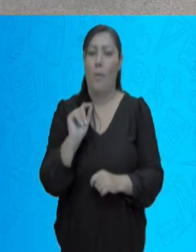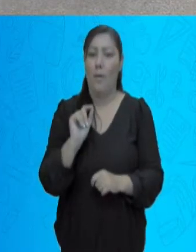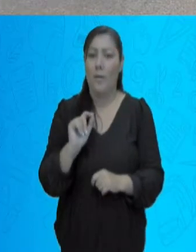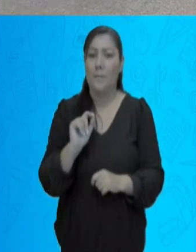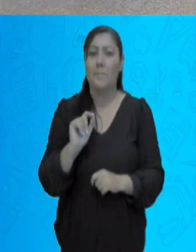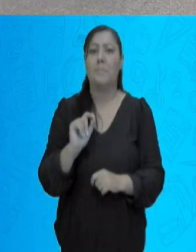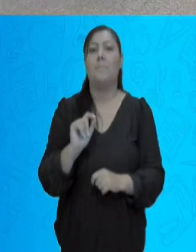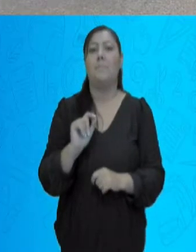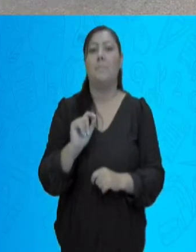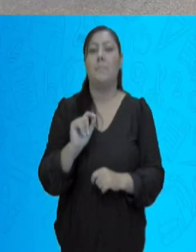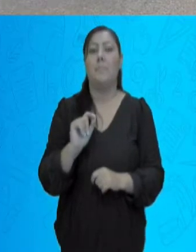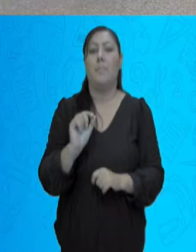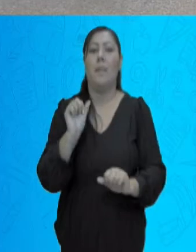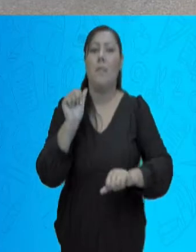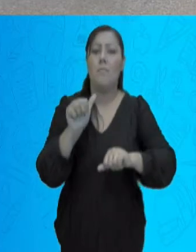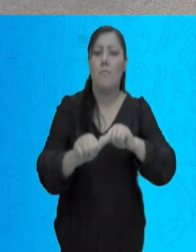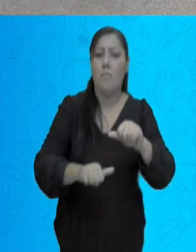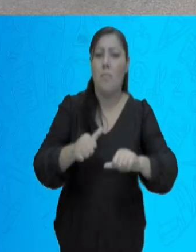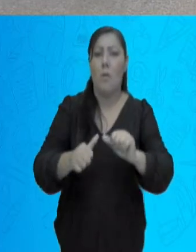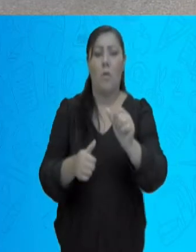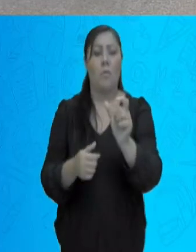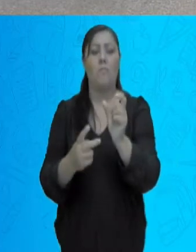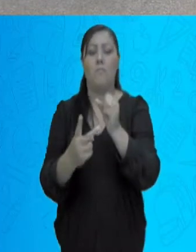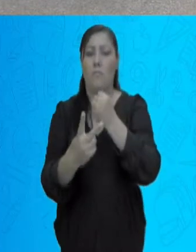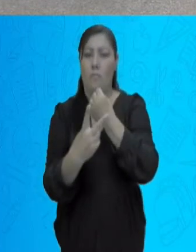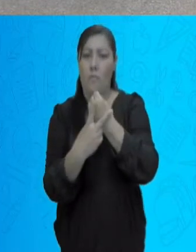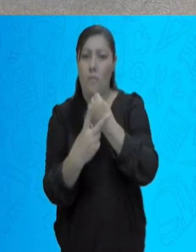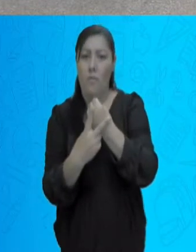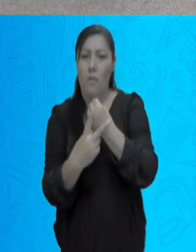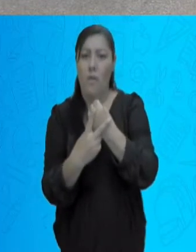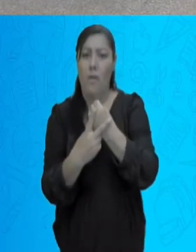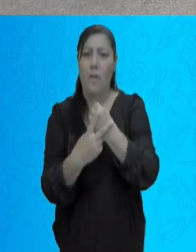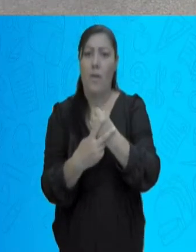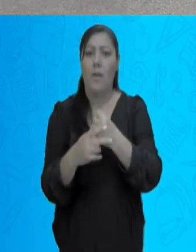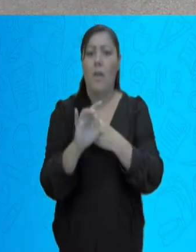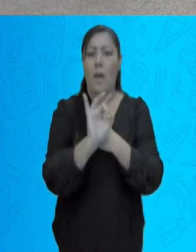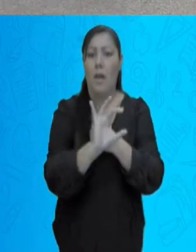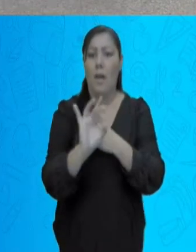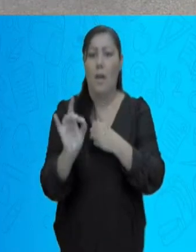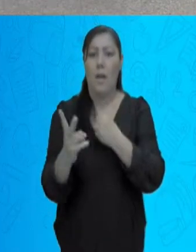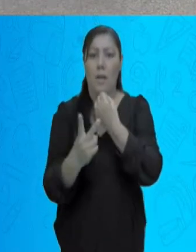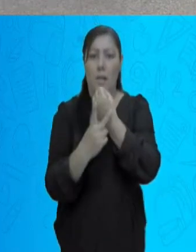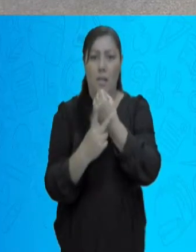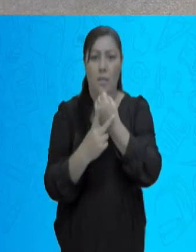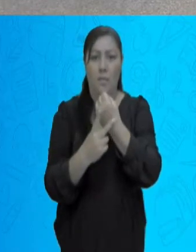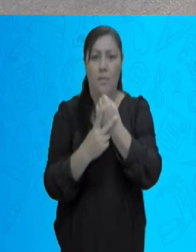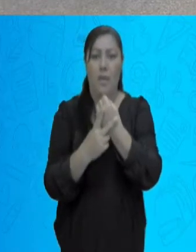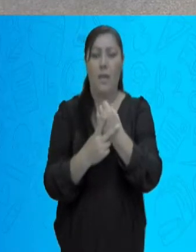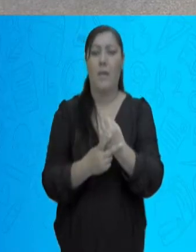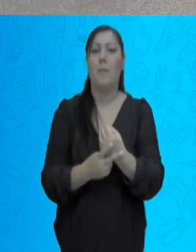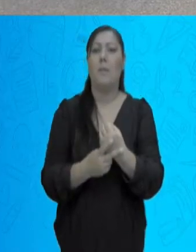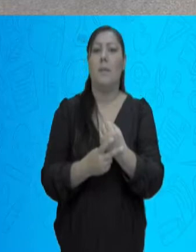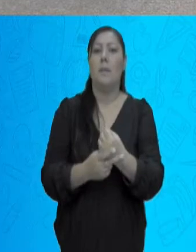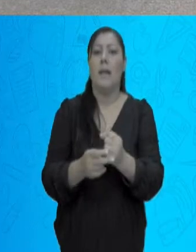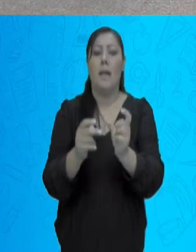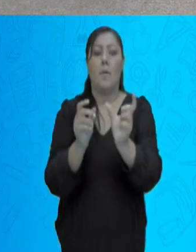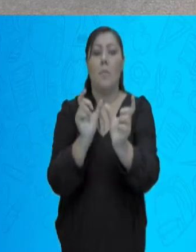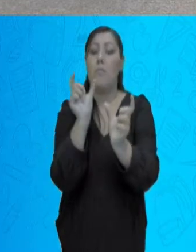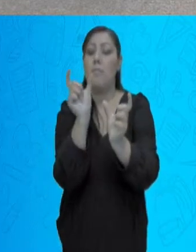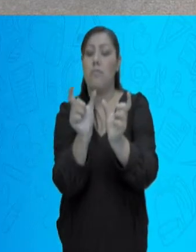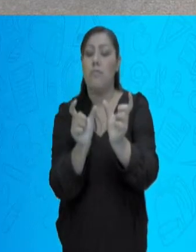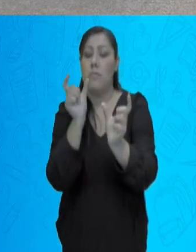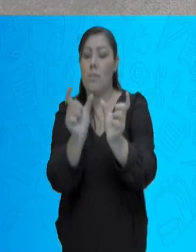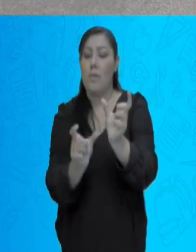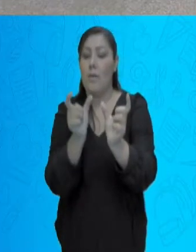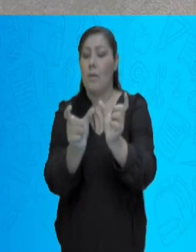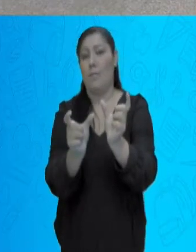verbais, cada verbo da língua admite terminações diferentes. Quando